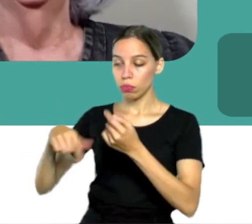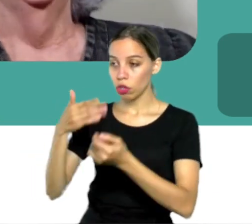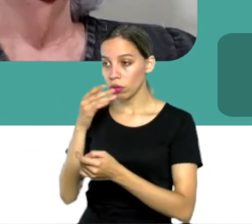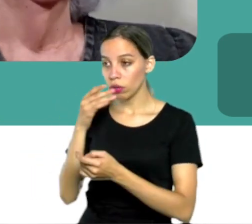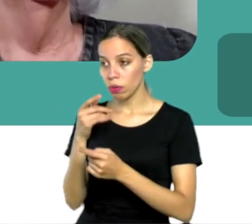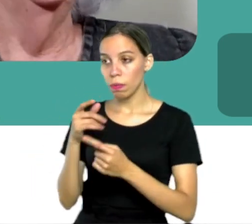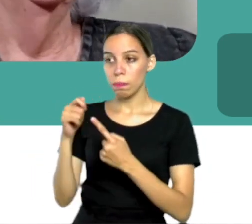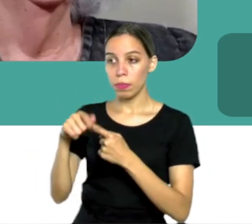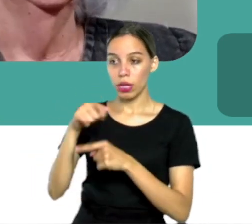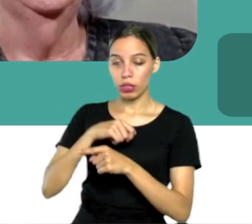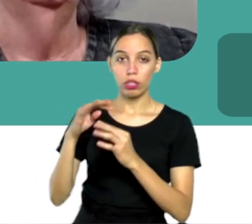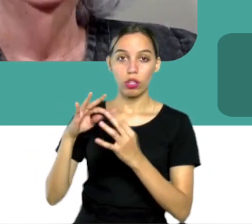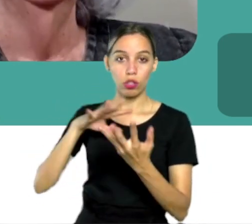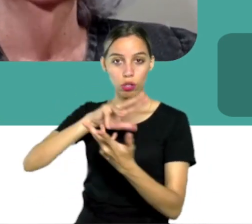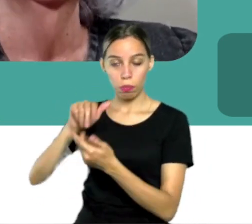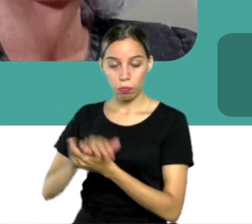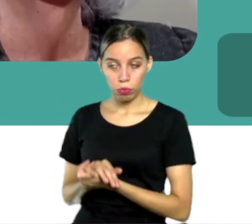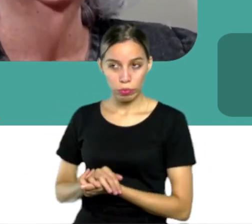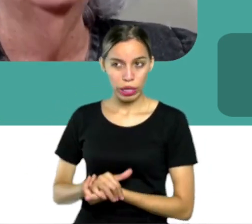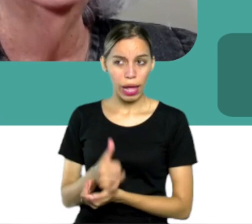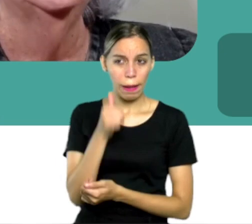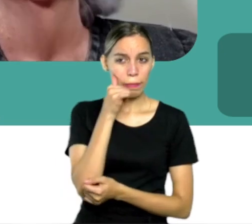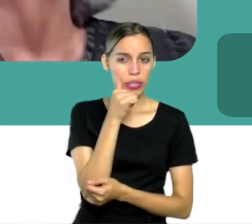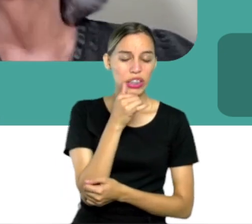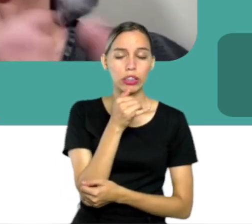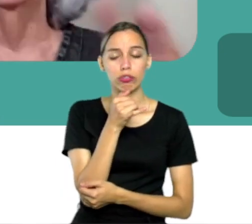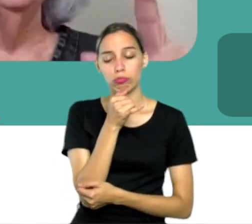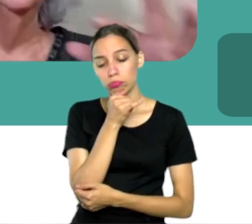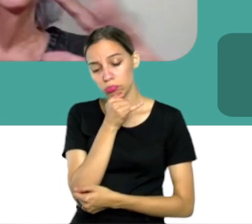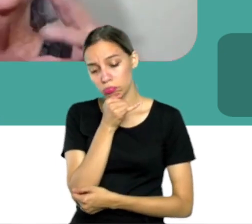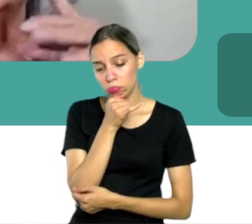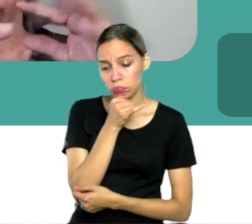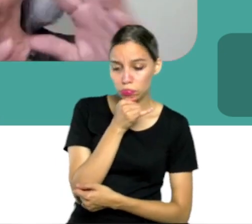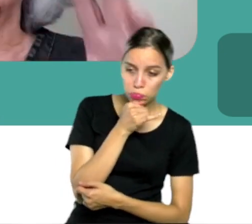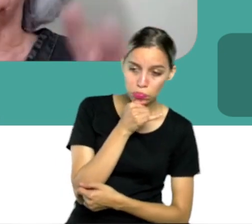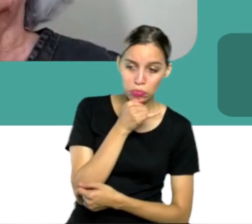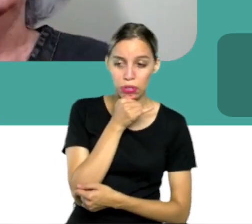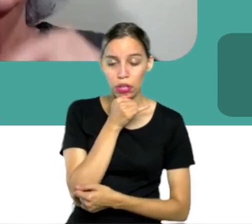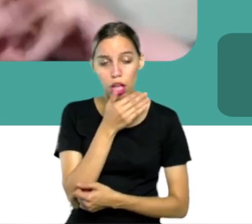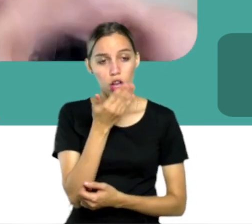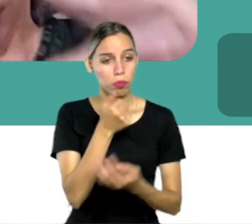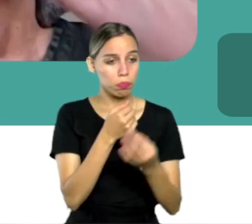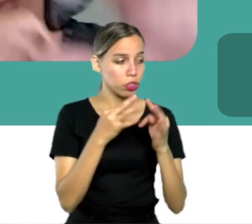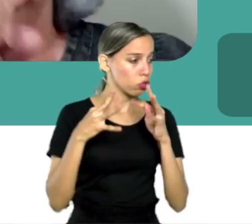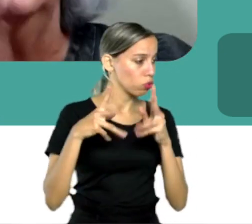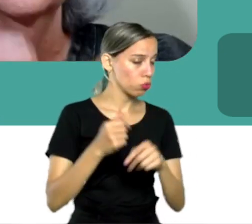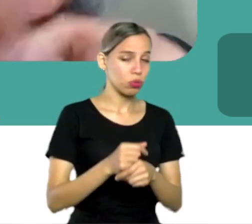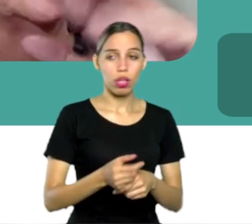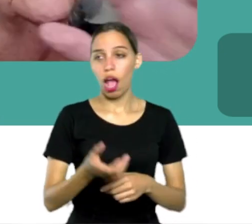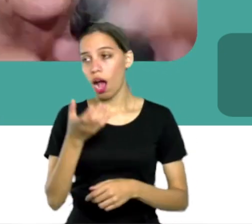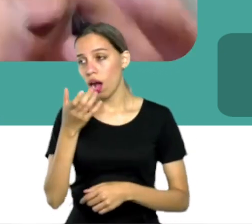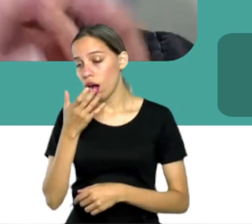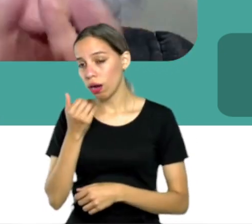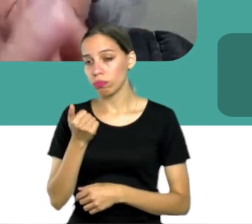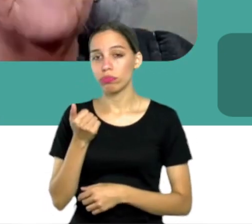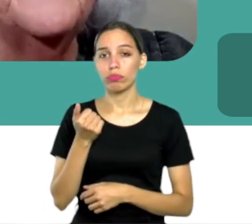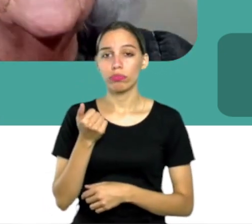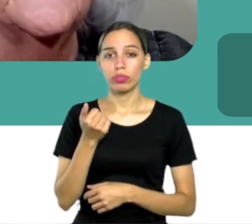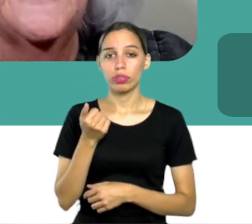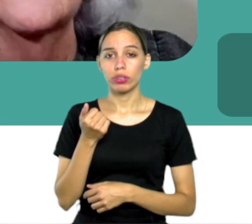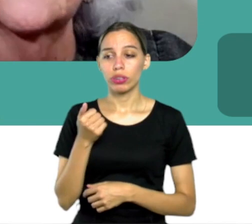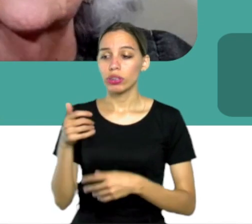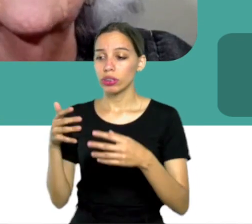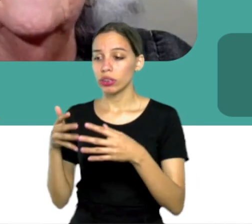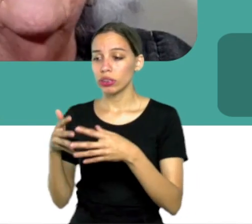muito chateada que as bananas tinham acabado e resolveu voltar para casa. E veio comendo tudo que ela encontrava. Carro, caminhão, não sei o quê, comeu a